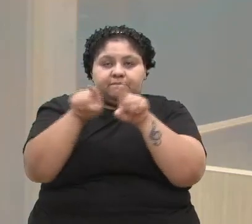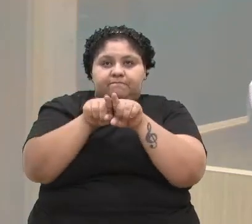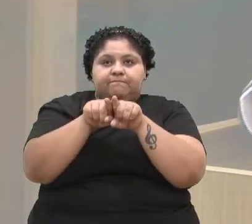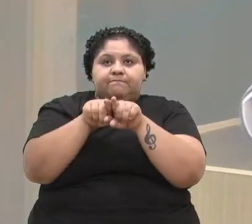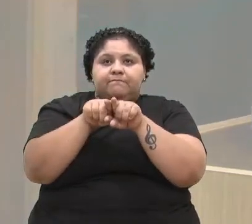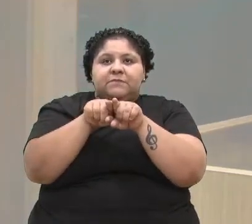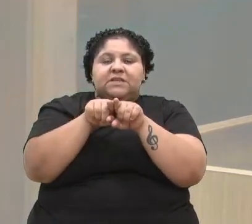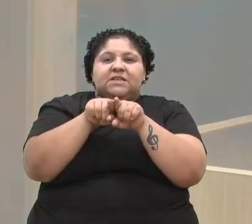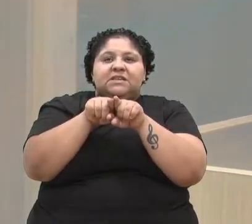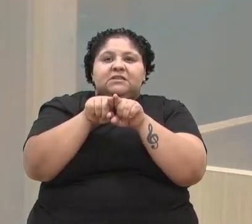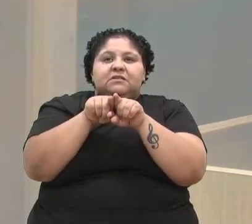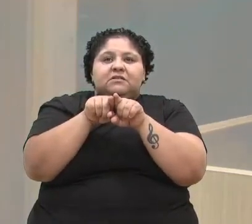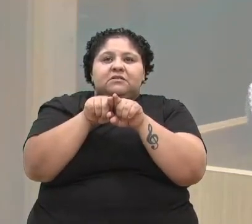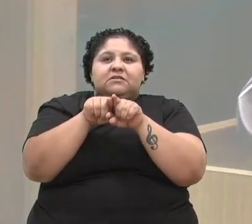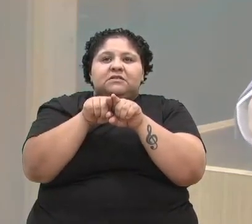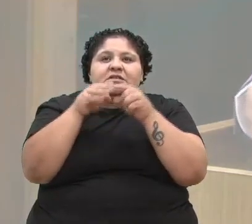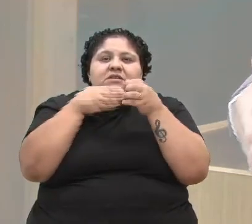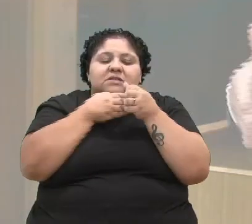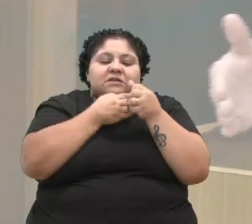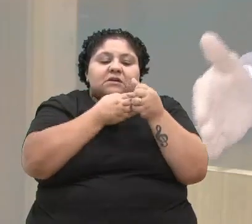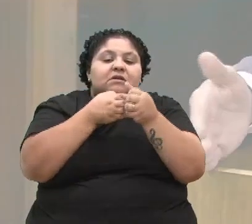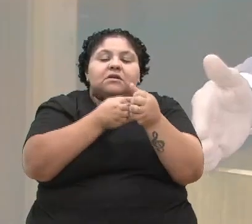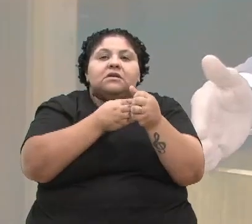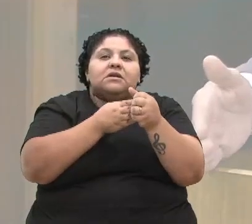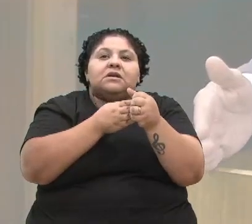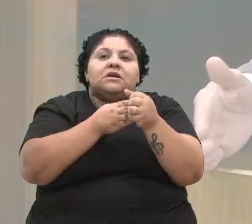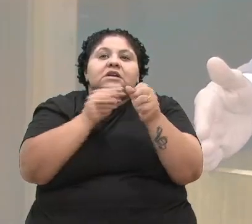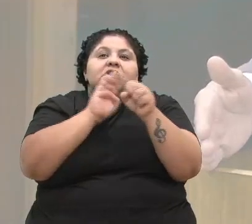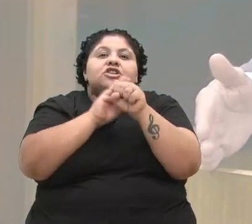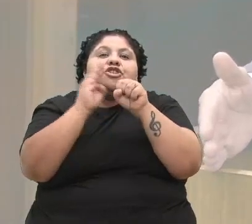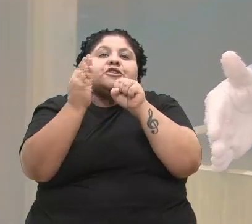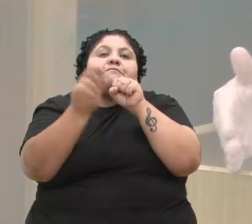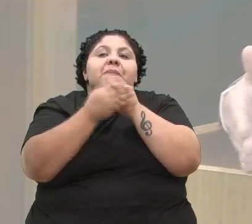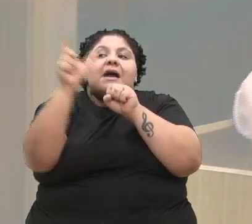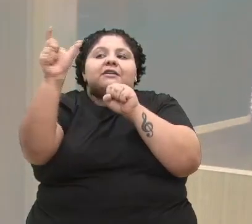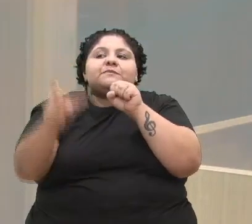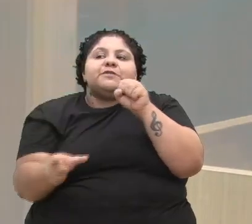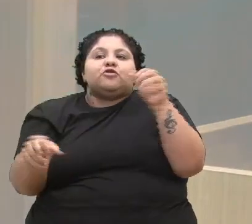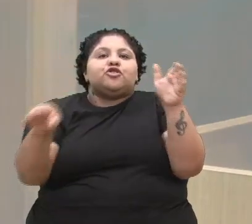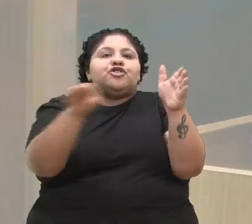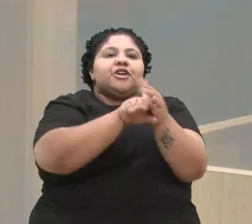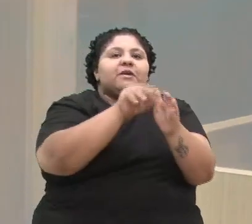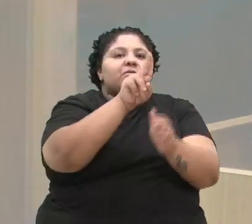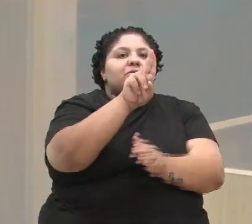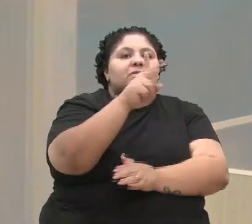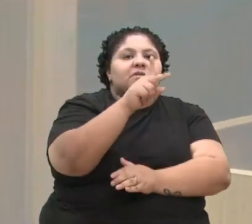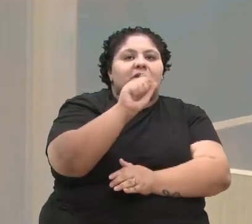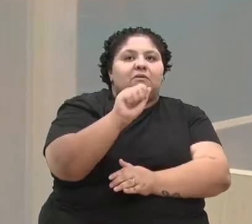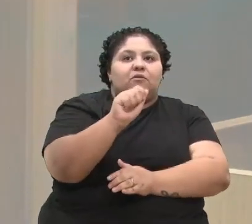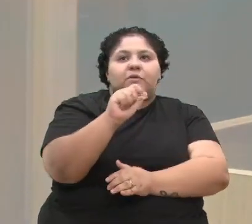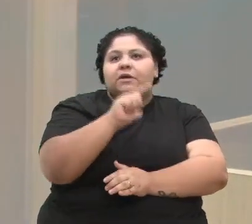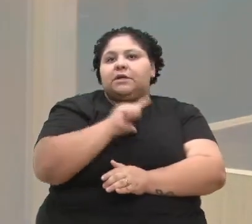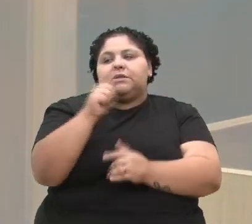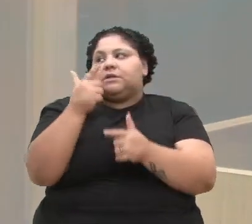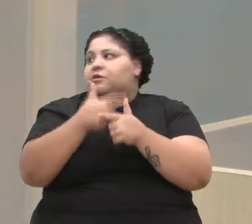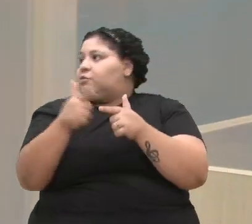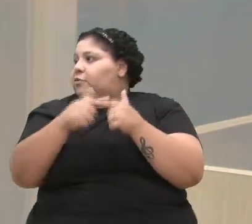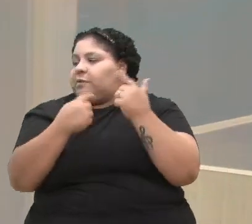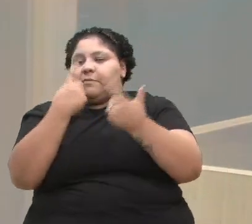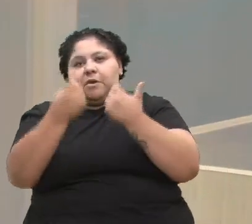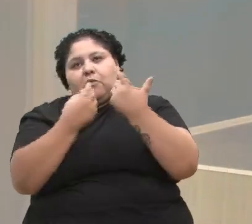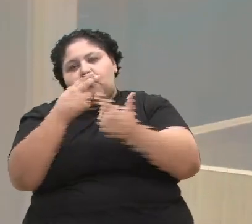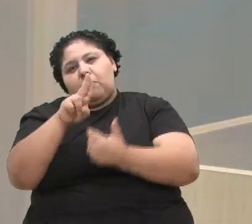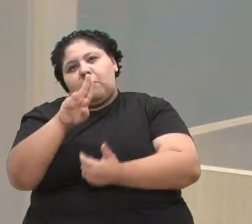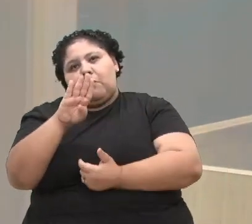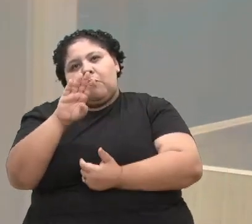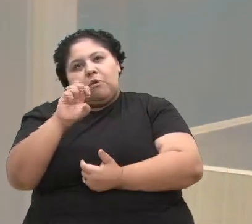seja monitorado de que bairro estão vindo as pessoas. Porque, de repente, tem problema em alguma UBS no bairro que não